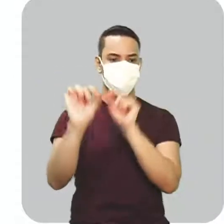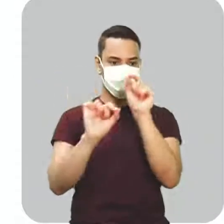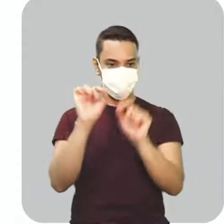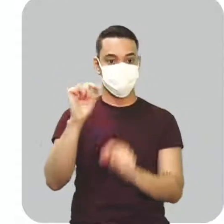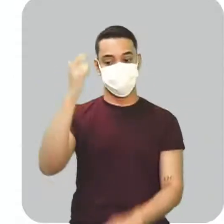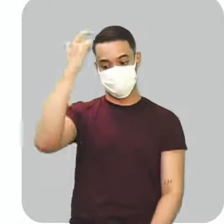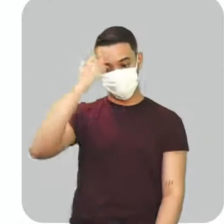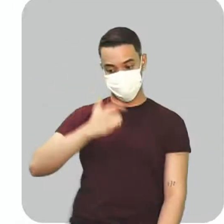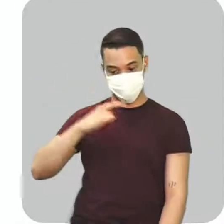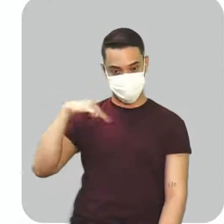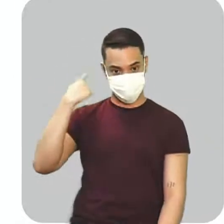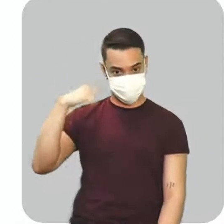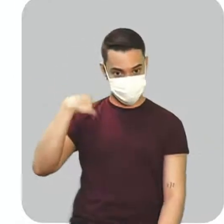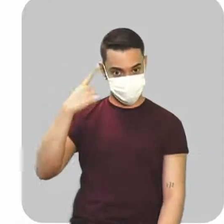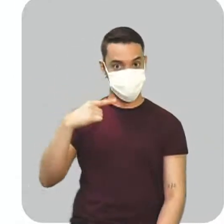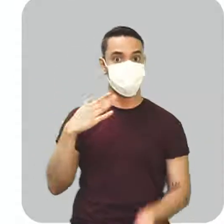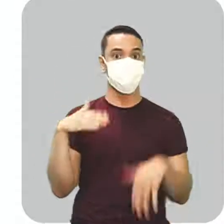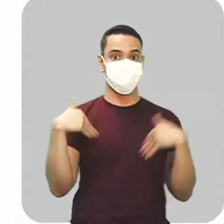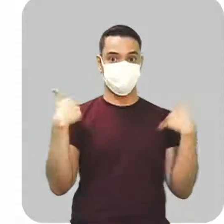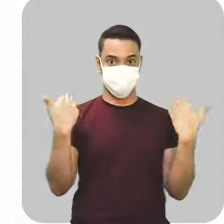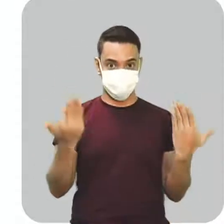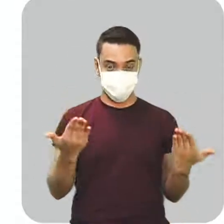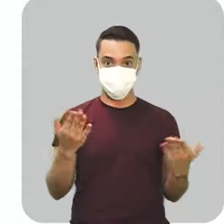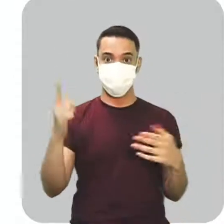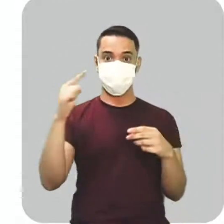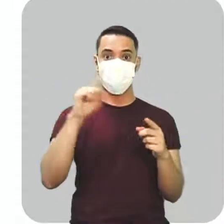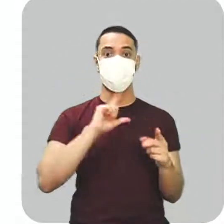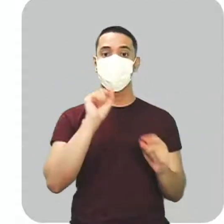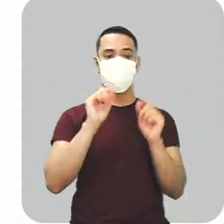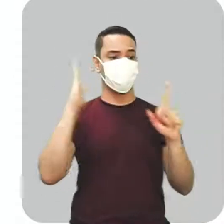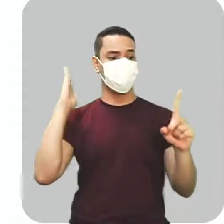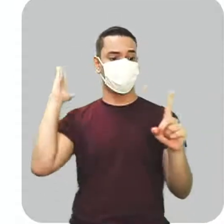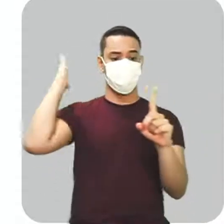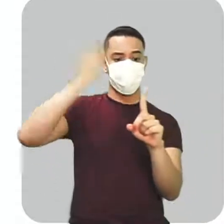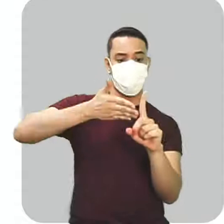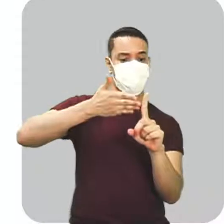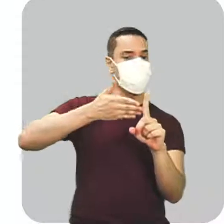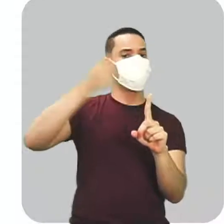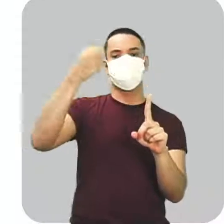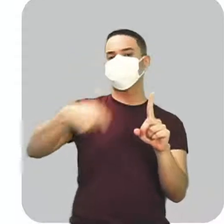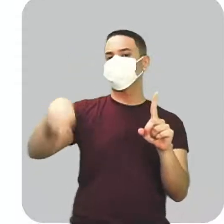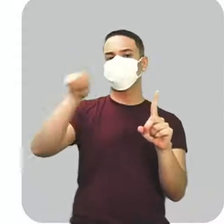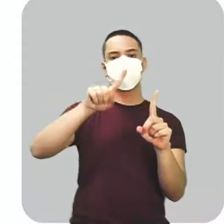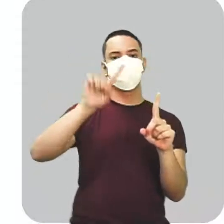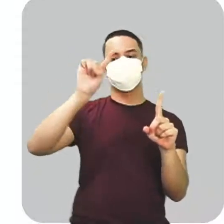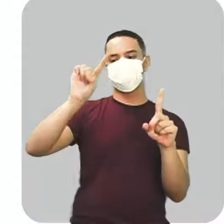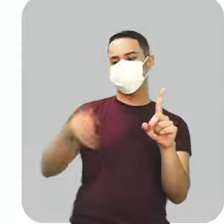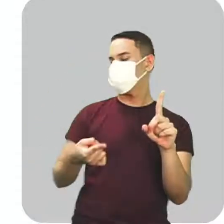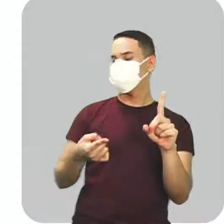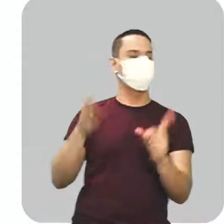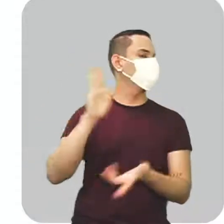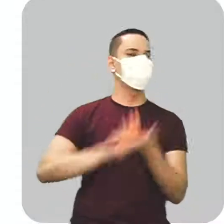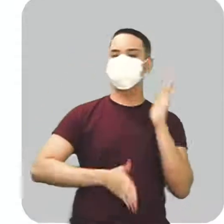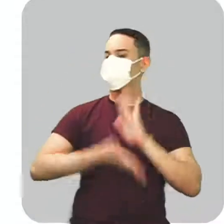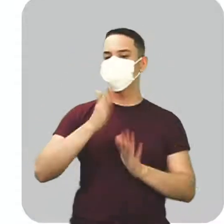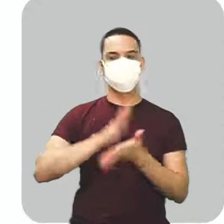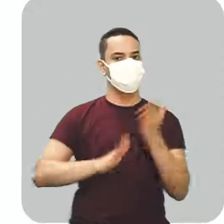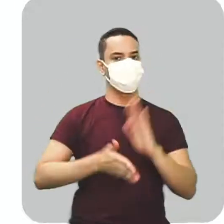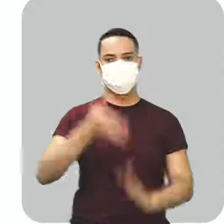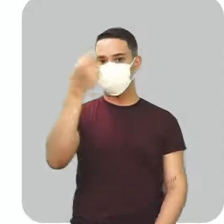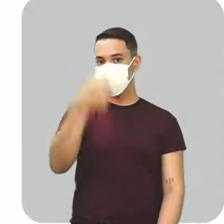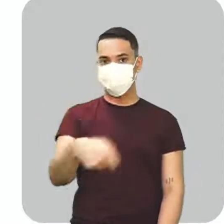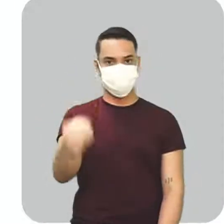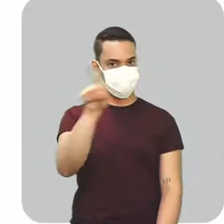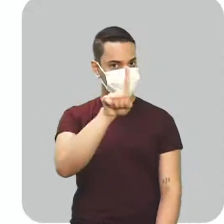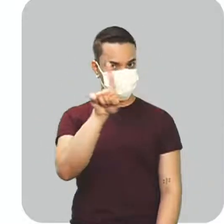sou louco. Então, amadinhos, ó, tá na ordem direta. Não precisa utilizar vírgula, tá